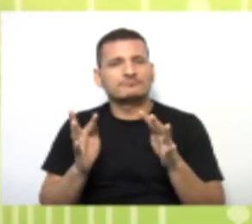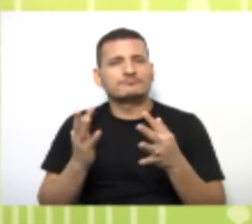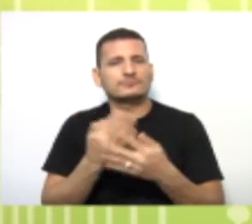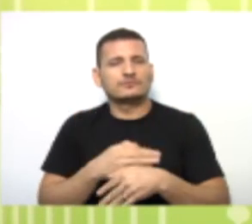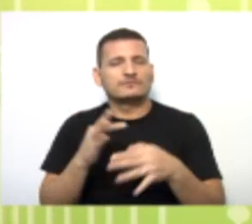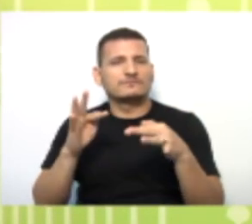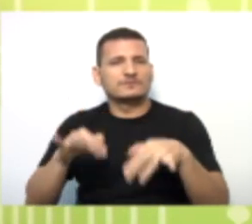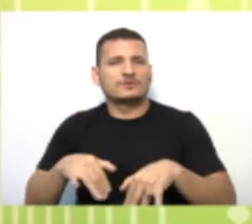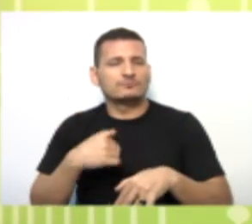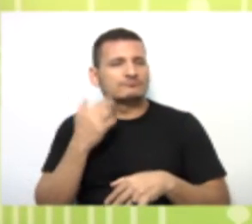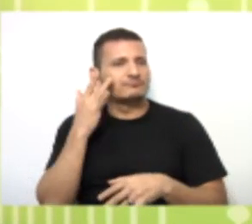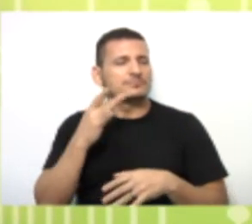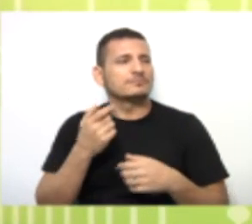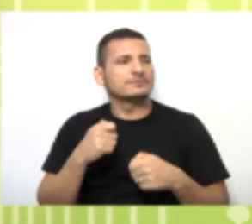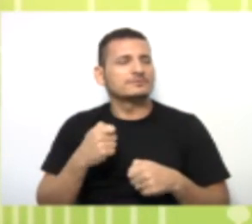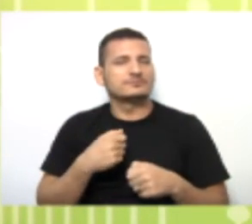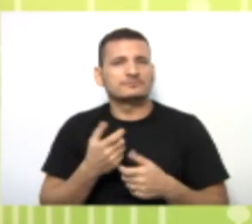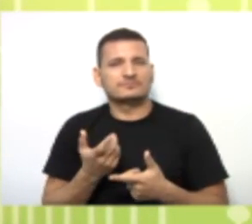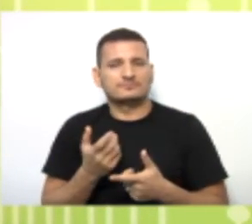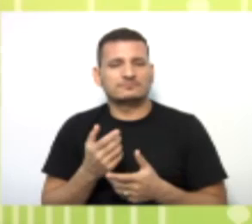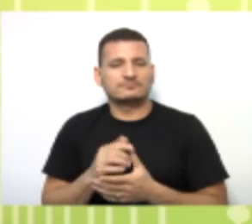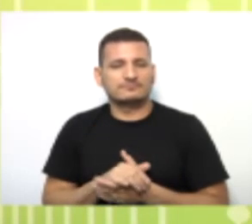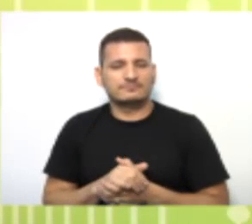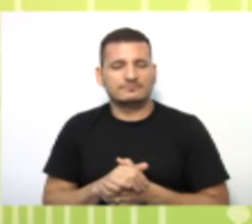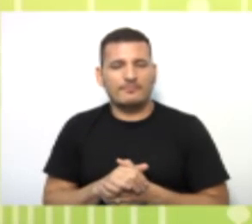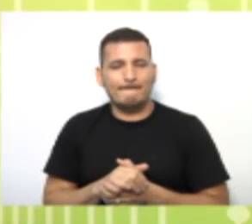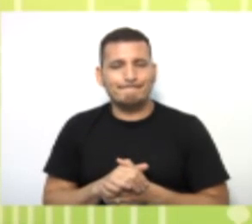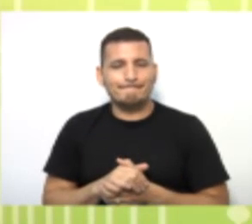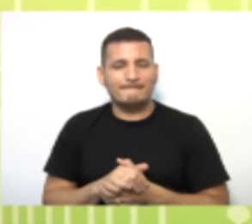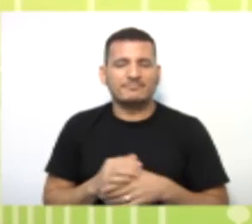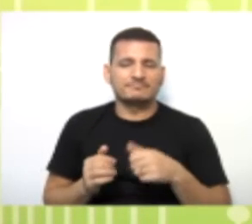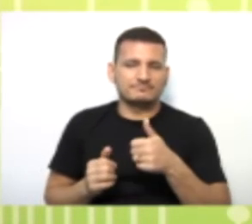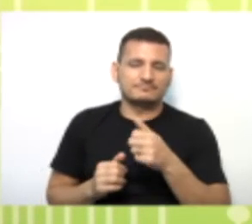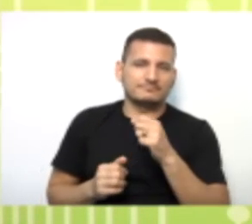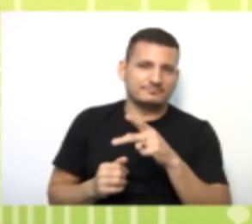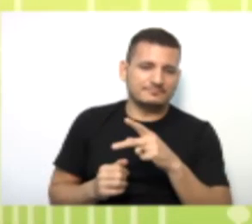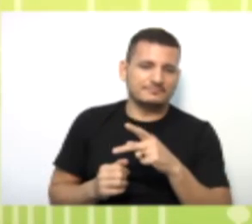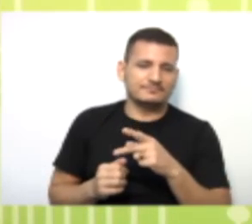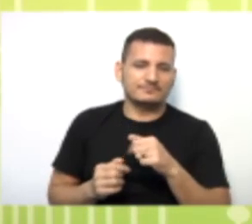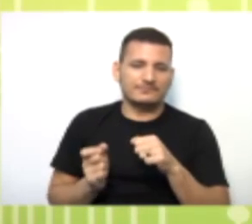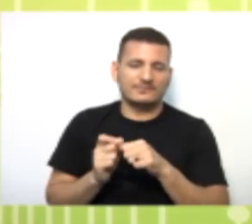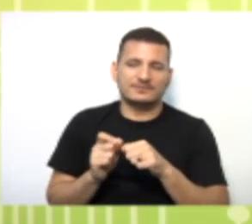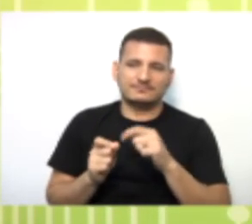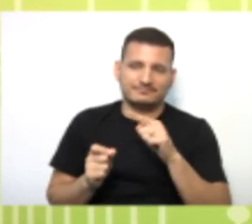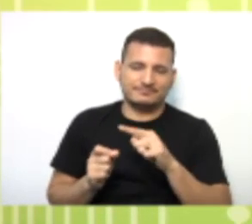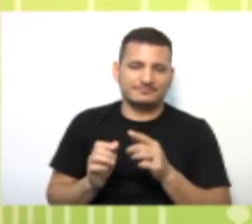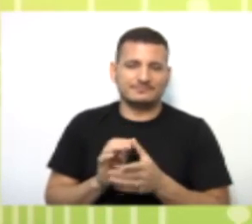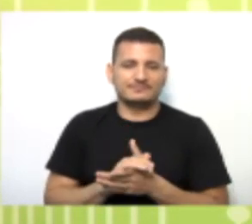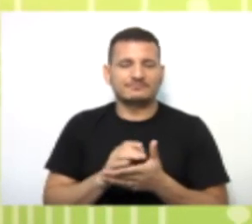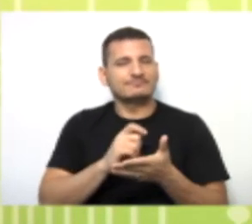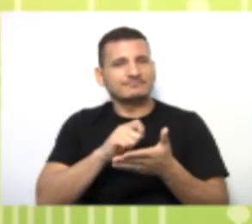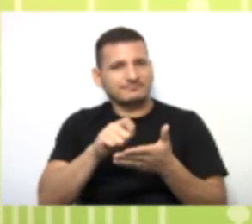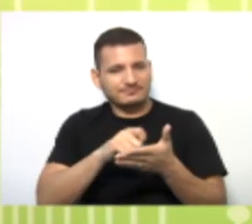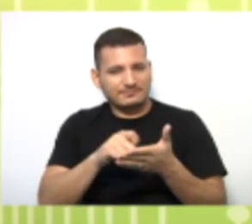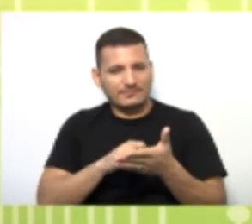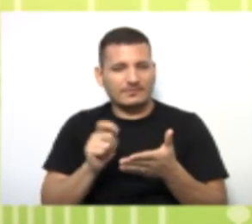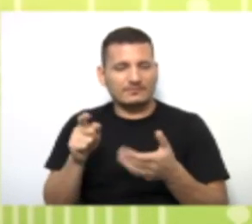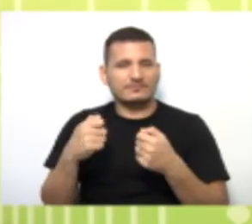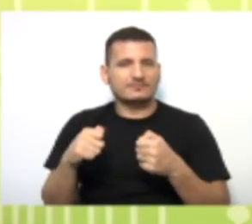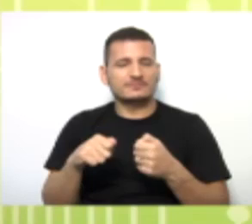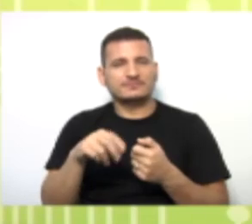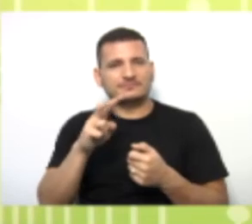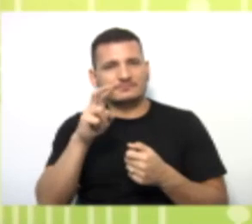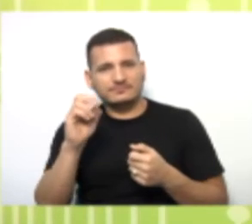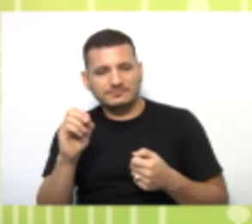eu preciso, eu tô com medo porque o meu pai vai me bater. Aí o cara ia lá, tudo bem, cara, vou fazer pra você aqui. Aí fazer o cálculo, você precisa tirar